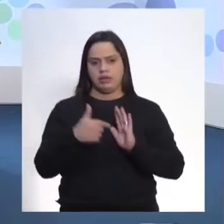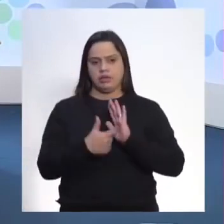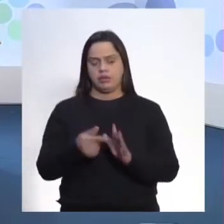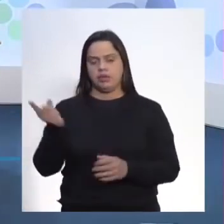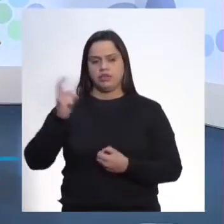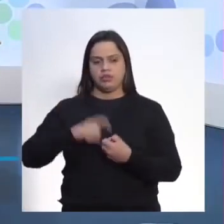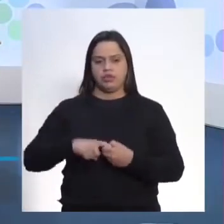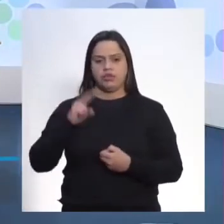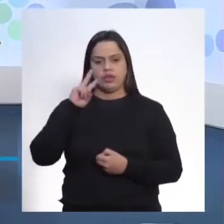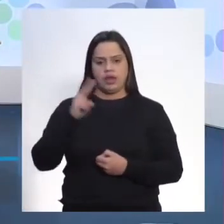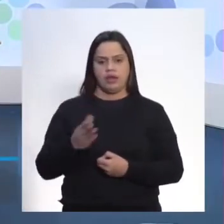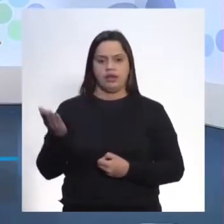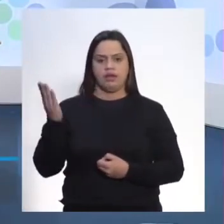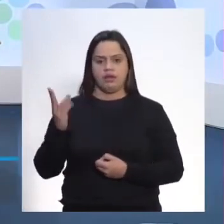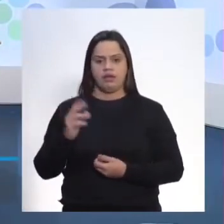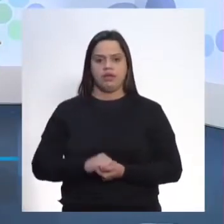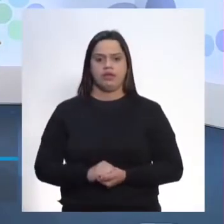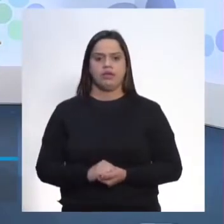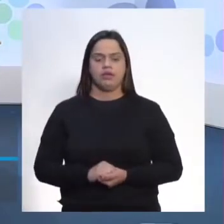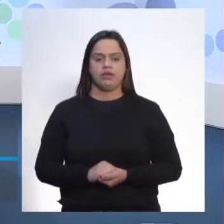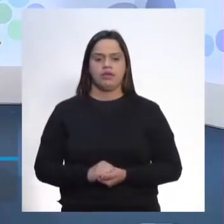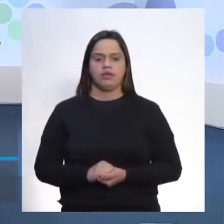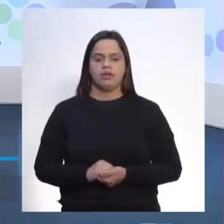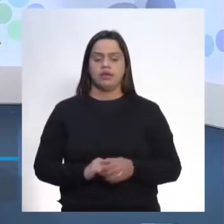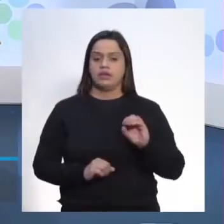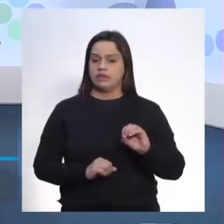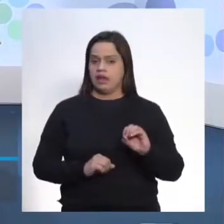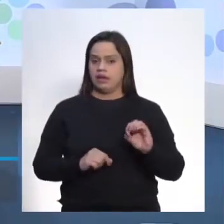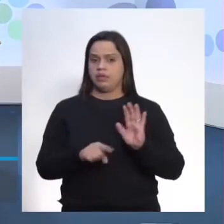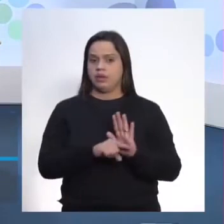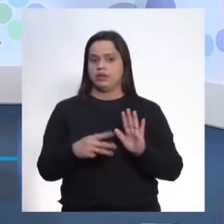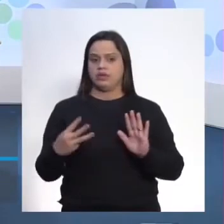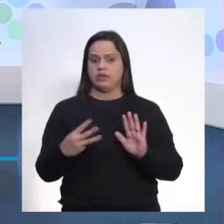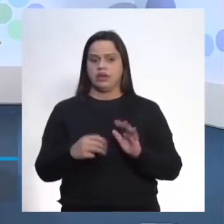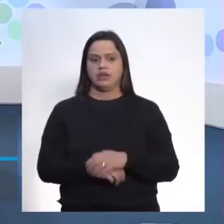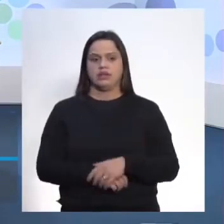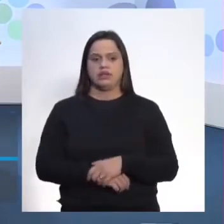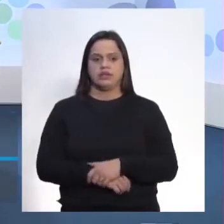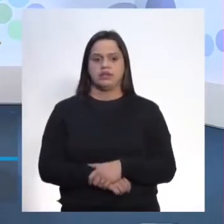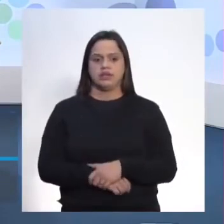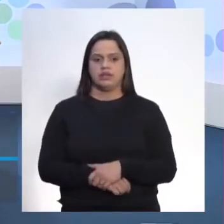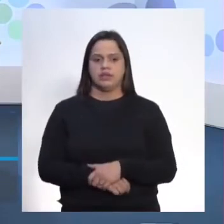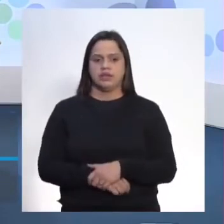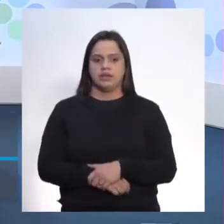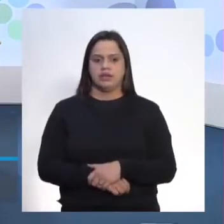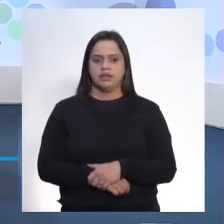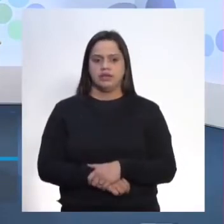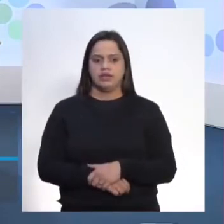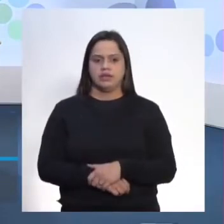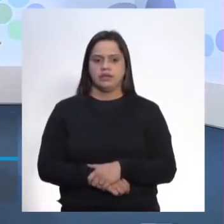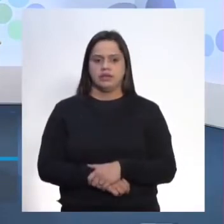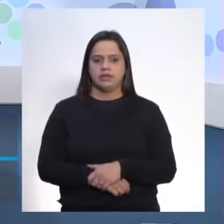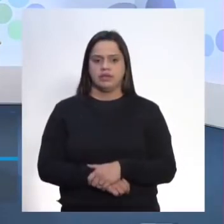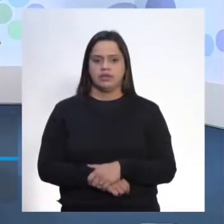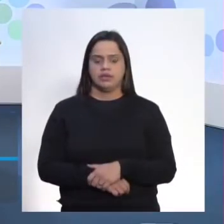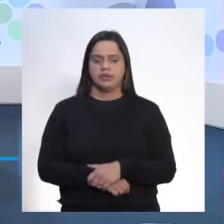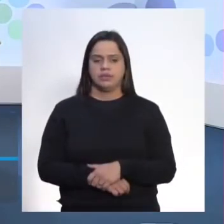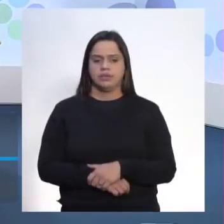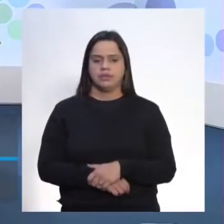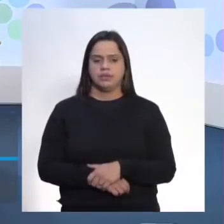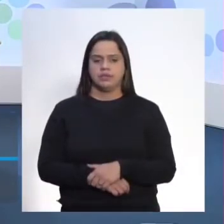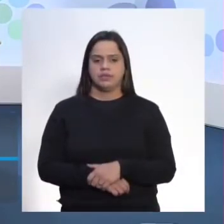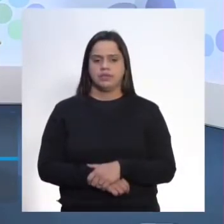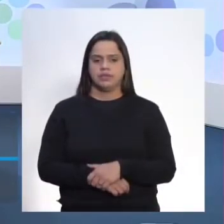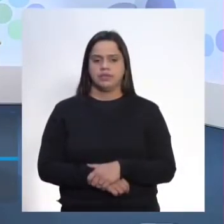gente retornar aqui, ó, tá? 0 e menos 3, olha lá, o 0, x é 0 e menos